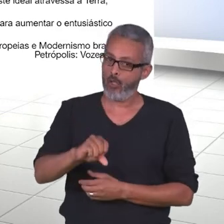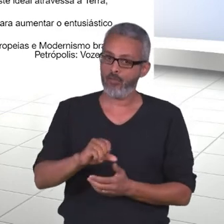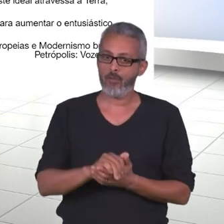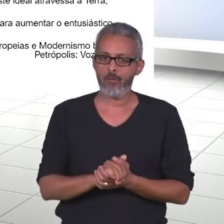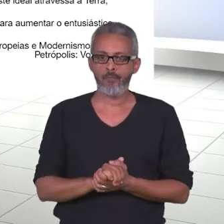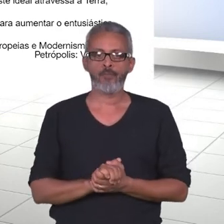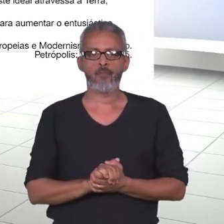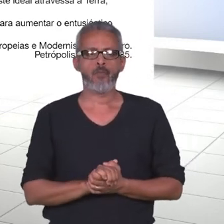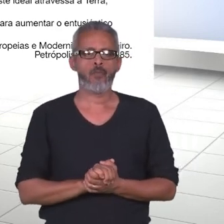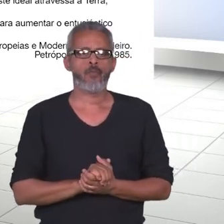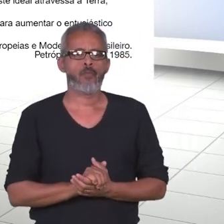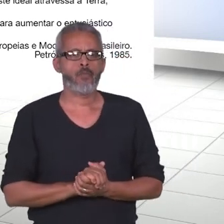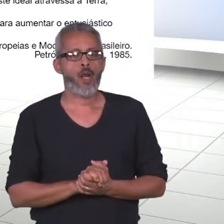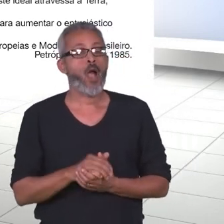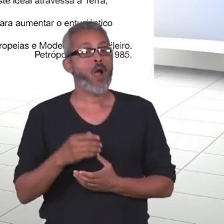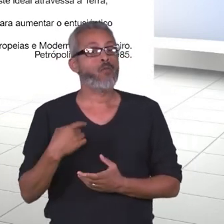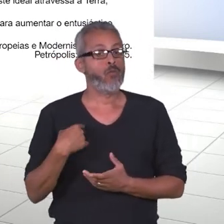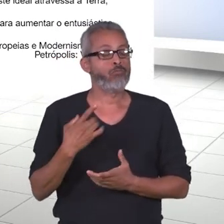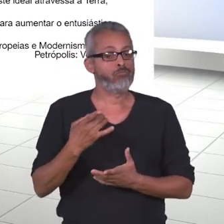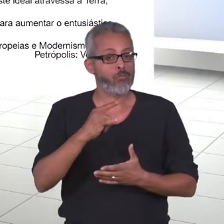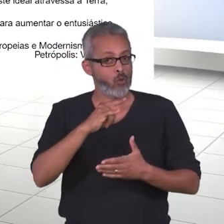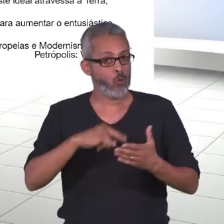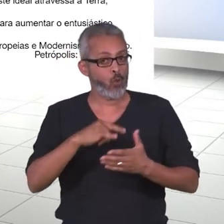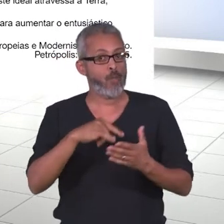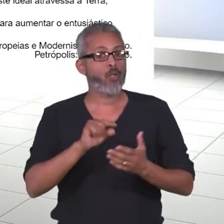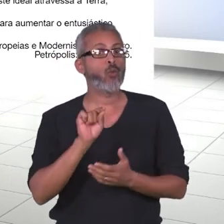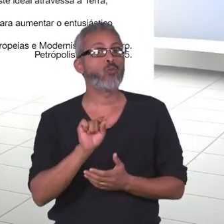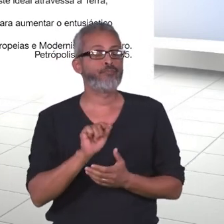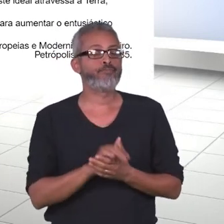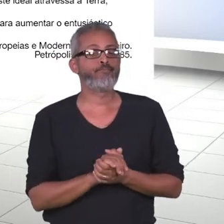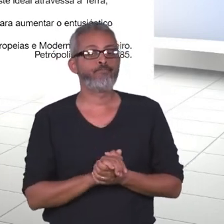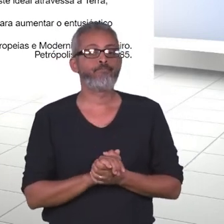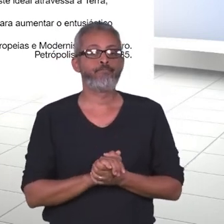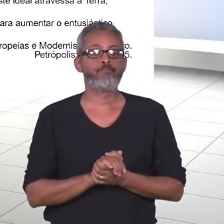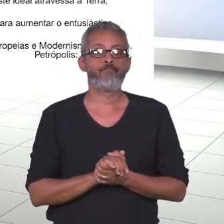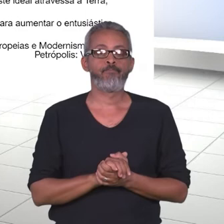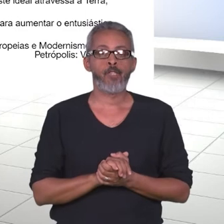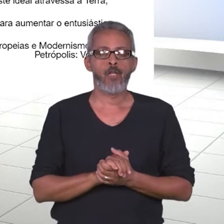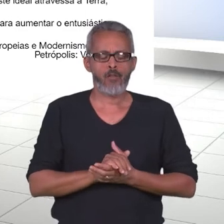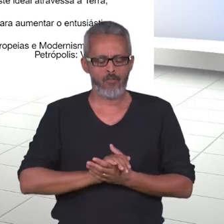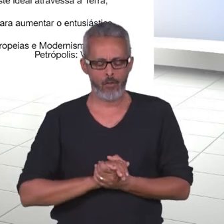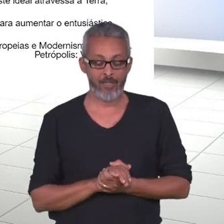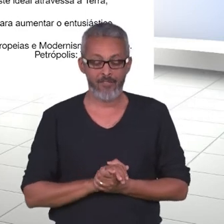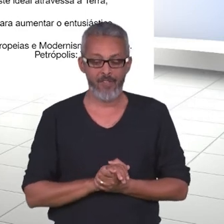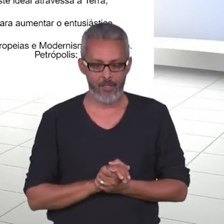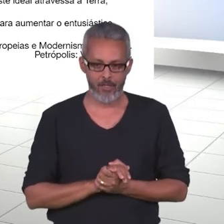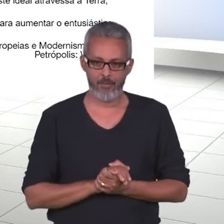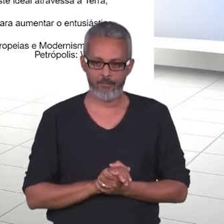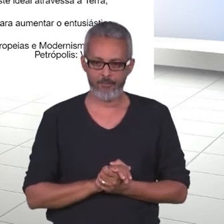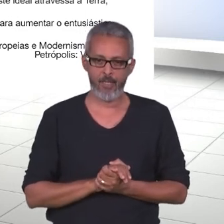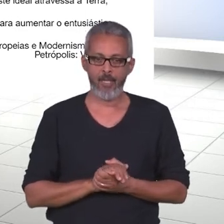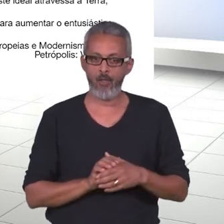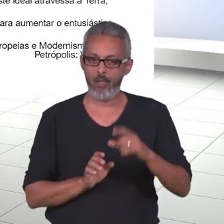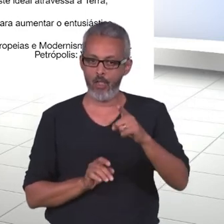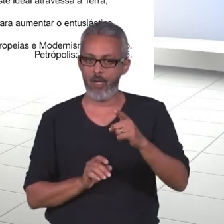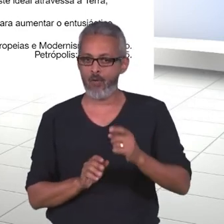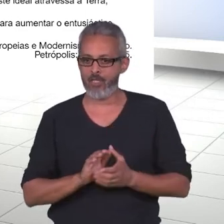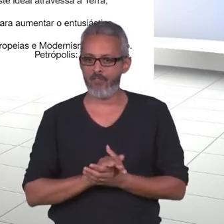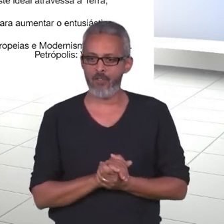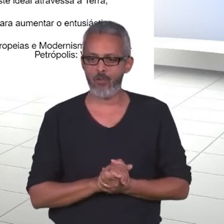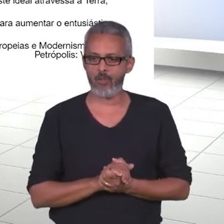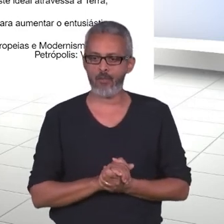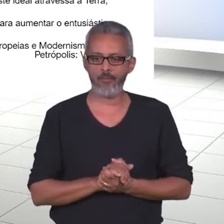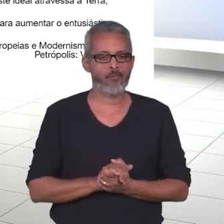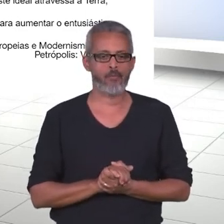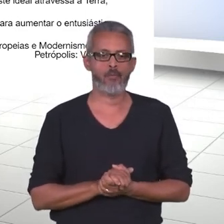beleza nova, a beleza da velocidade. Um automóvel de corrida com o seu cofre enfeitado com